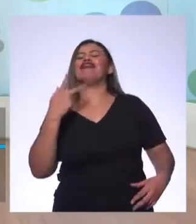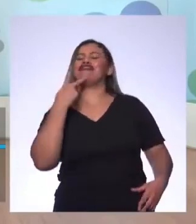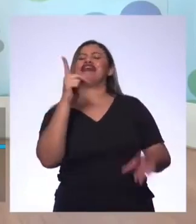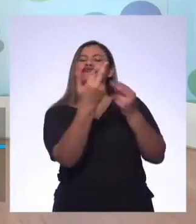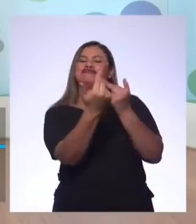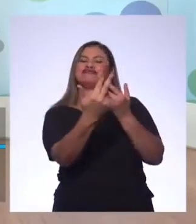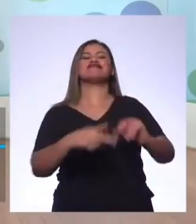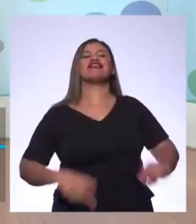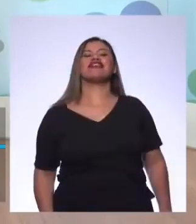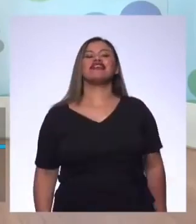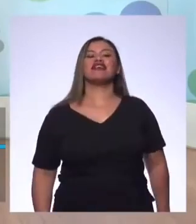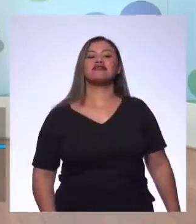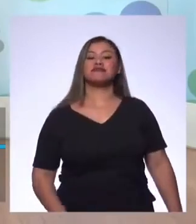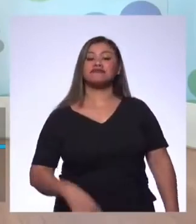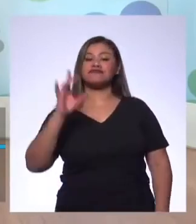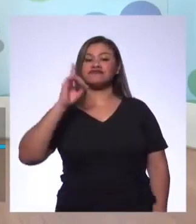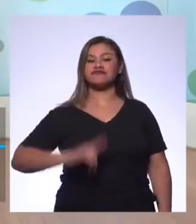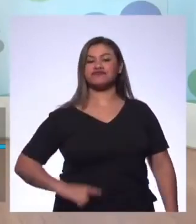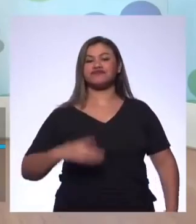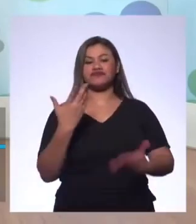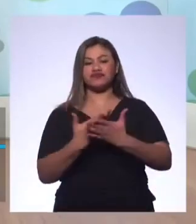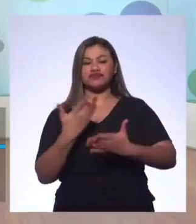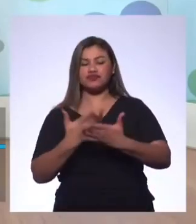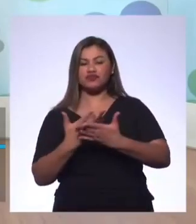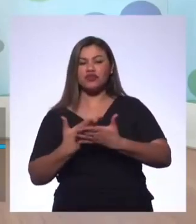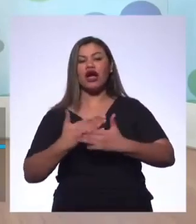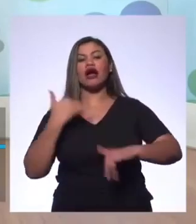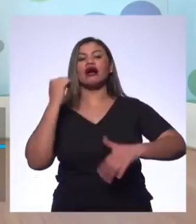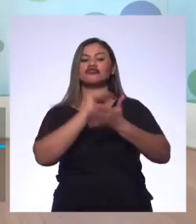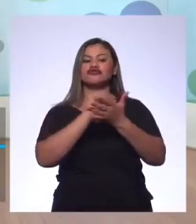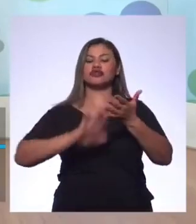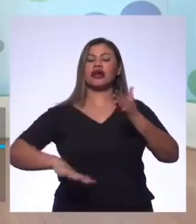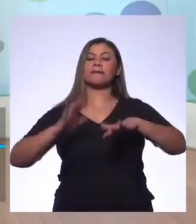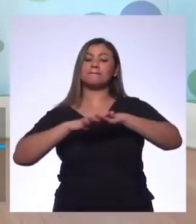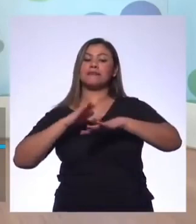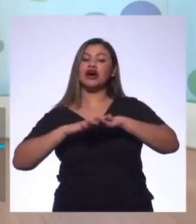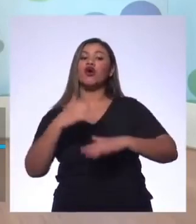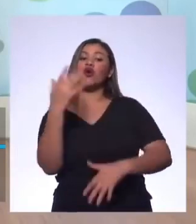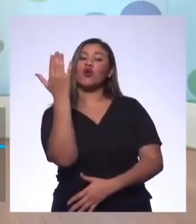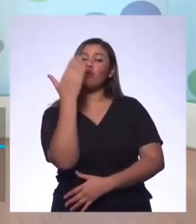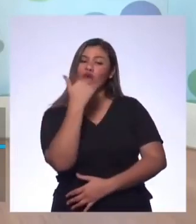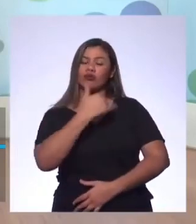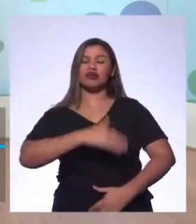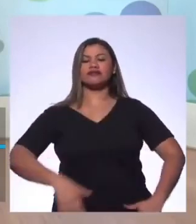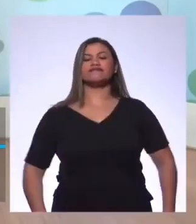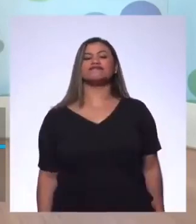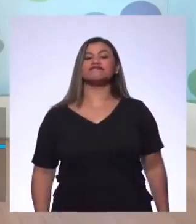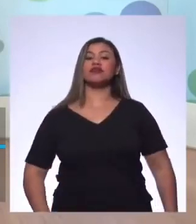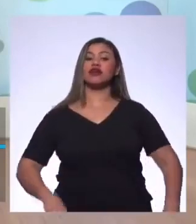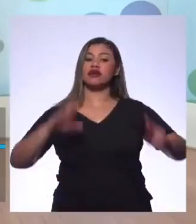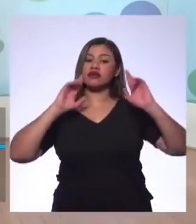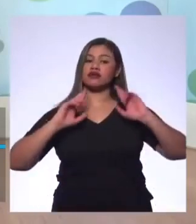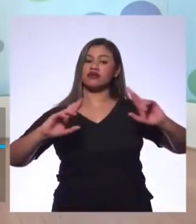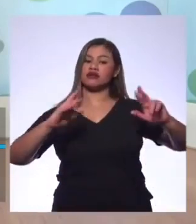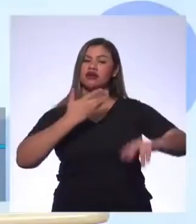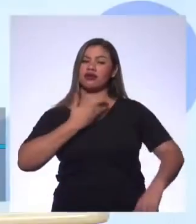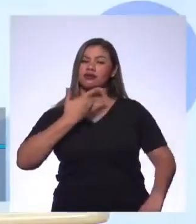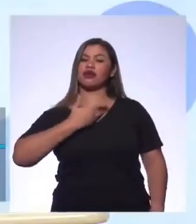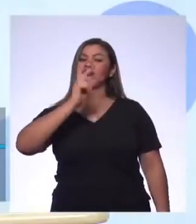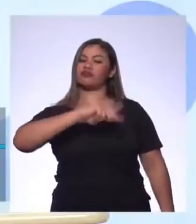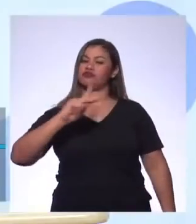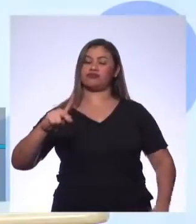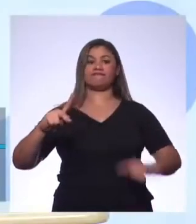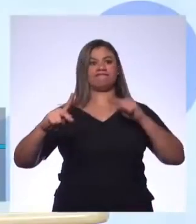dos alunos de estudar, fazer as atividades, brincar, comer. Isso. Ok. Respeitar os amigos e